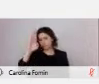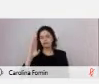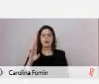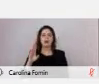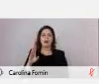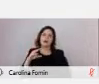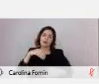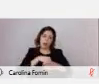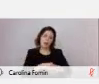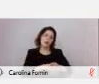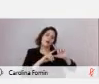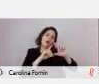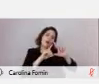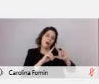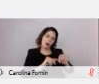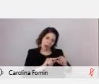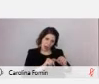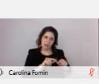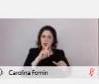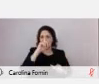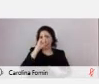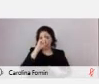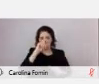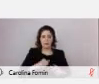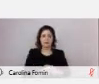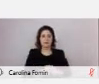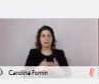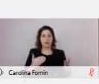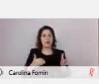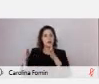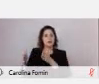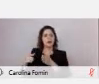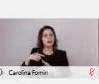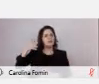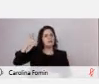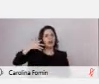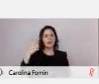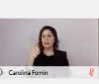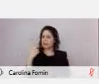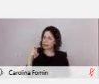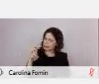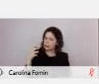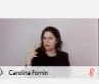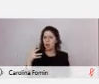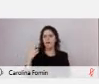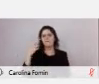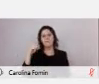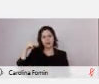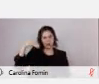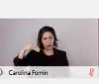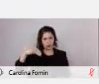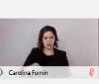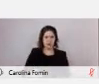Com a palavra, então, por 15 a 20 minutos, a doutora Rogéria Leoni Cruz.